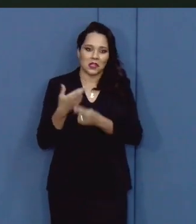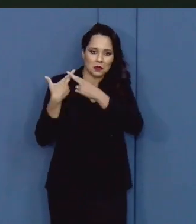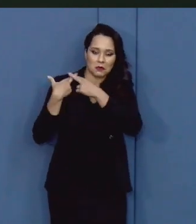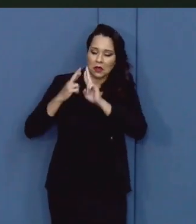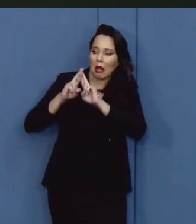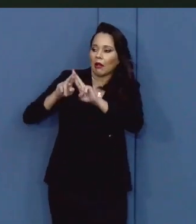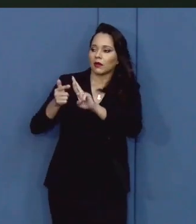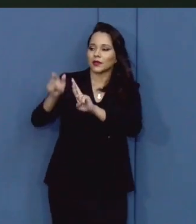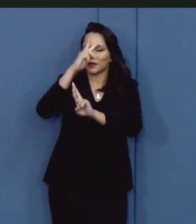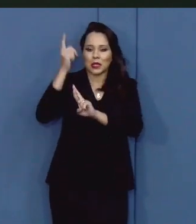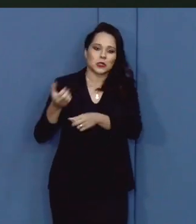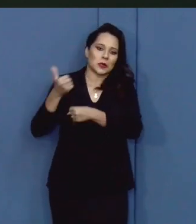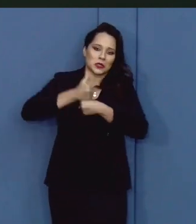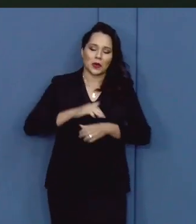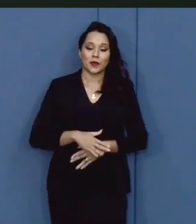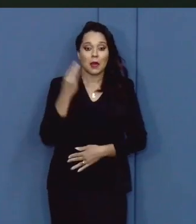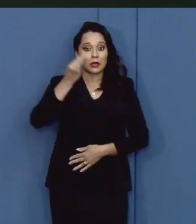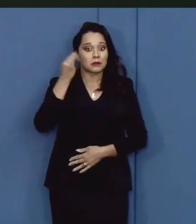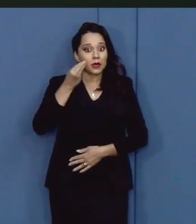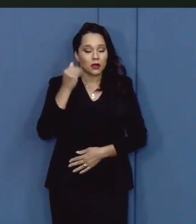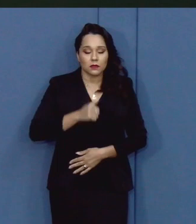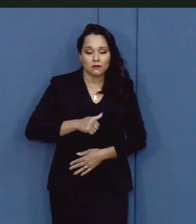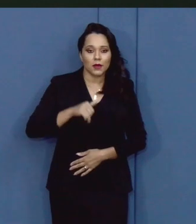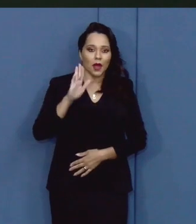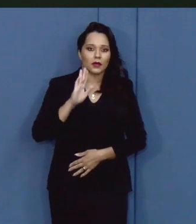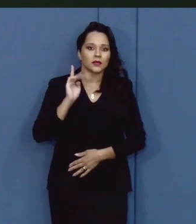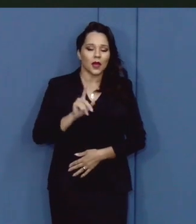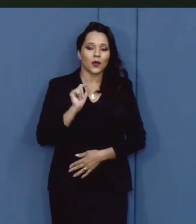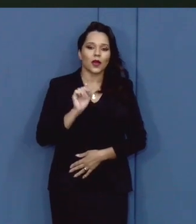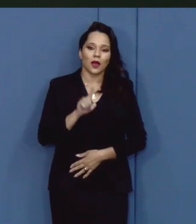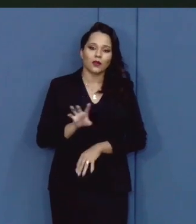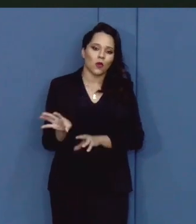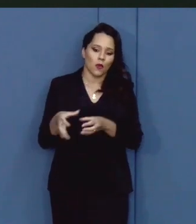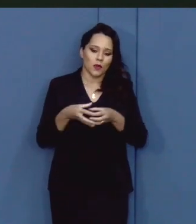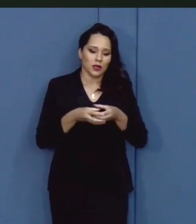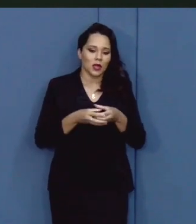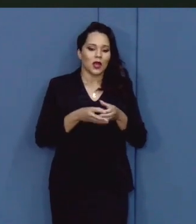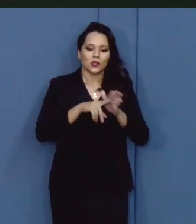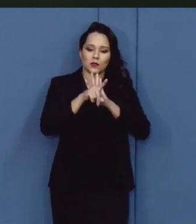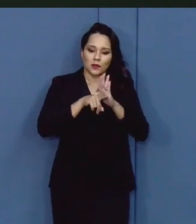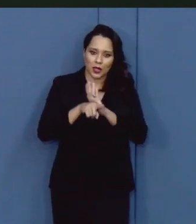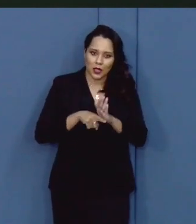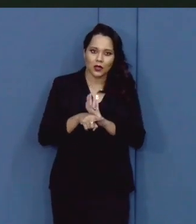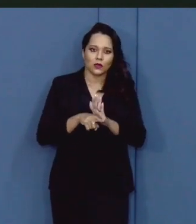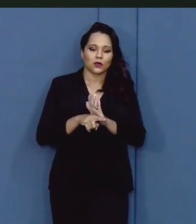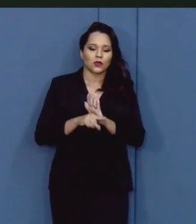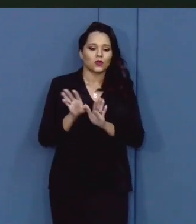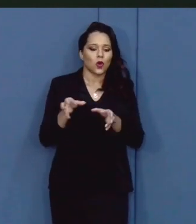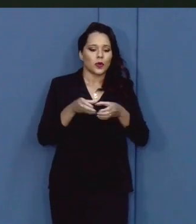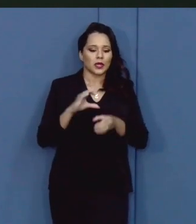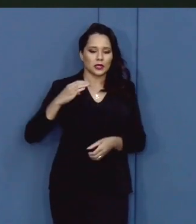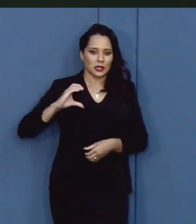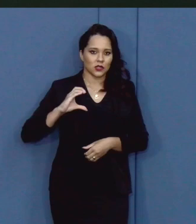para alguém me substituir. Mas a minha experiência maior realmente é no comitê de peritos, né, de expertos, no